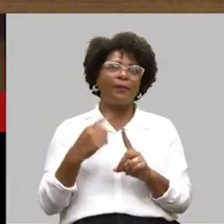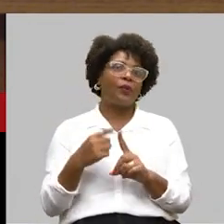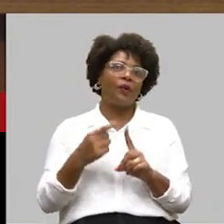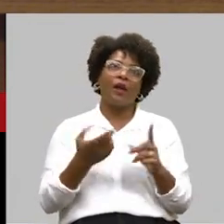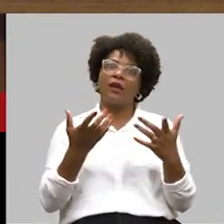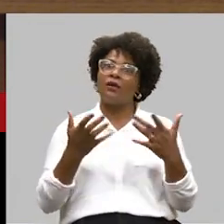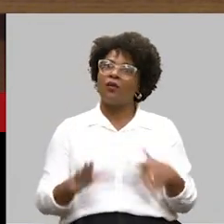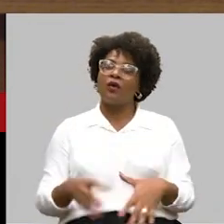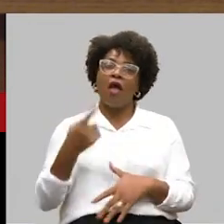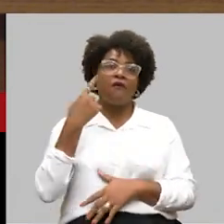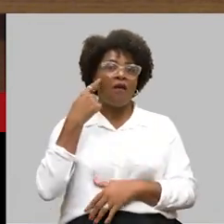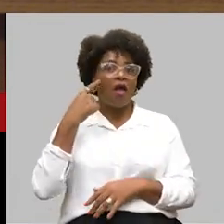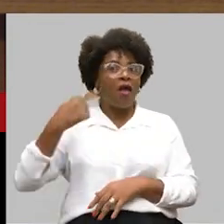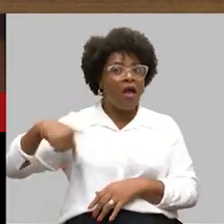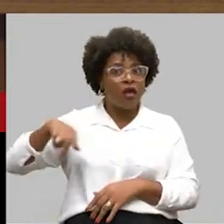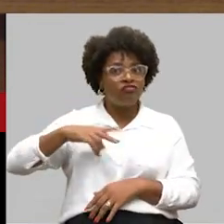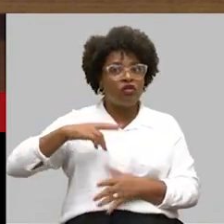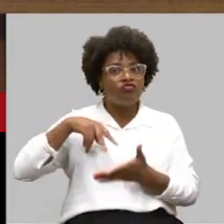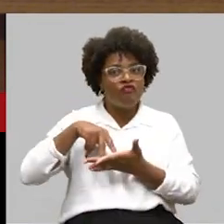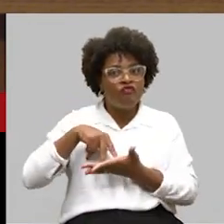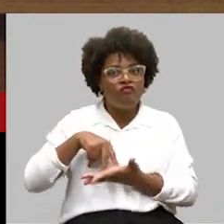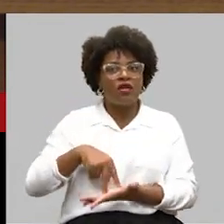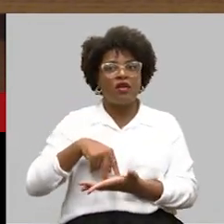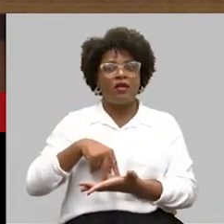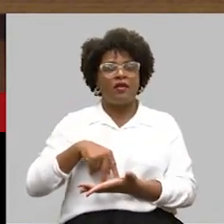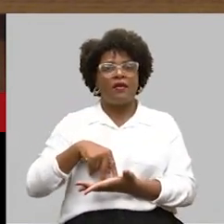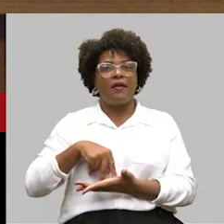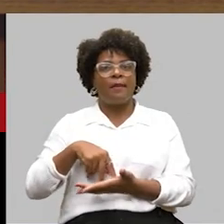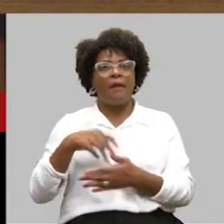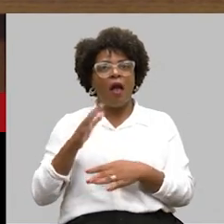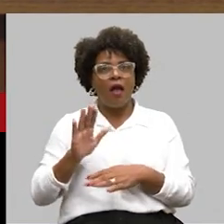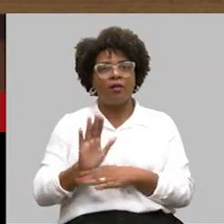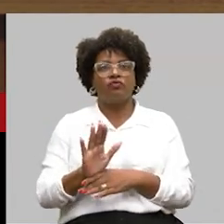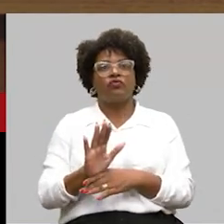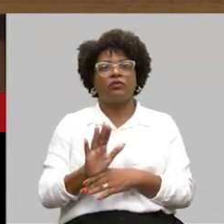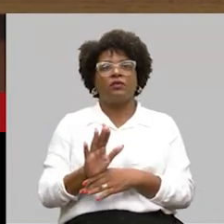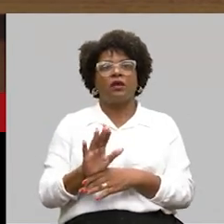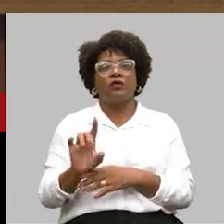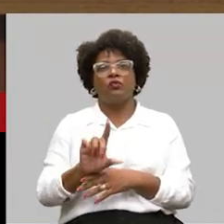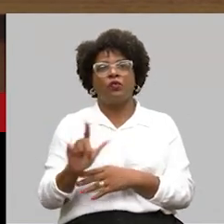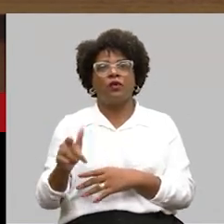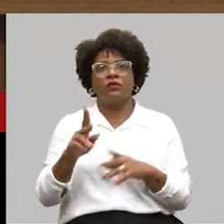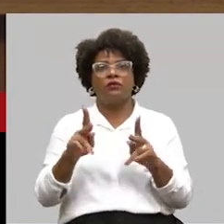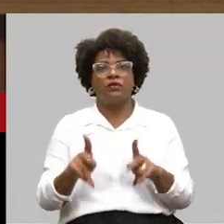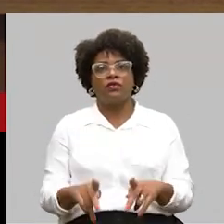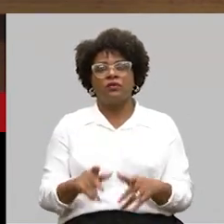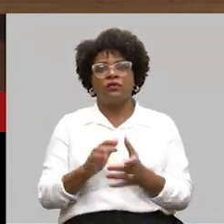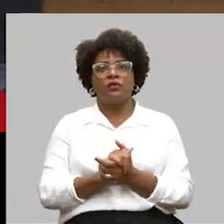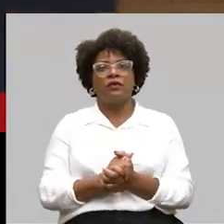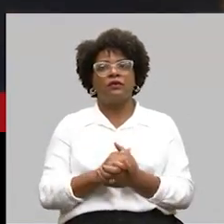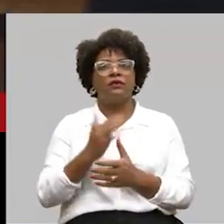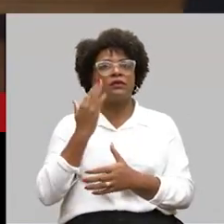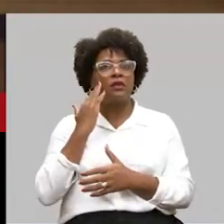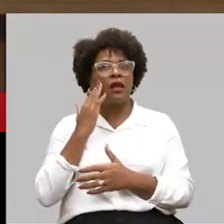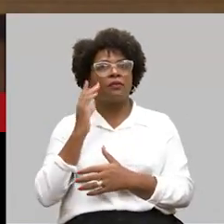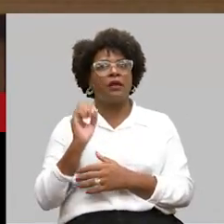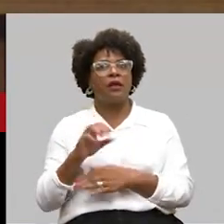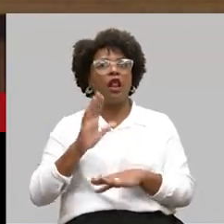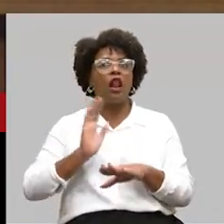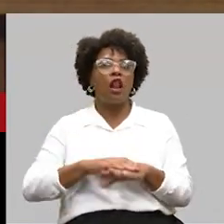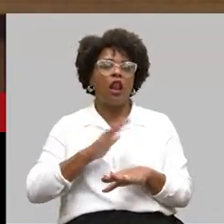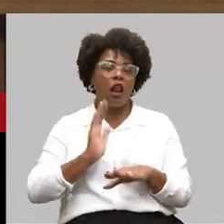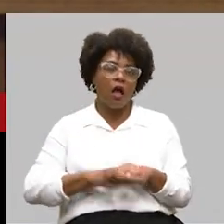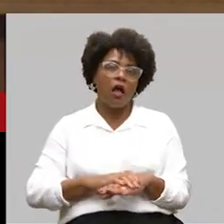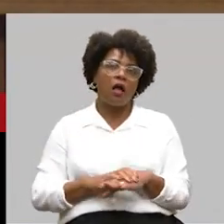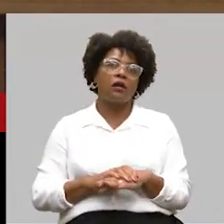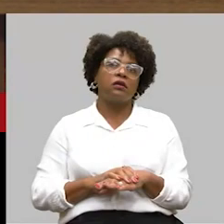pé no chão não querem ver a gente firme não querem ver a gente ajudando o próximo ele eles eles sabe que somos nós